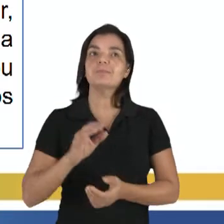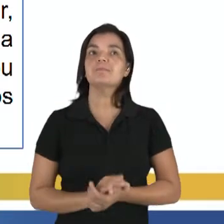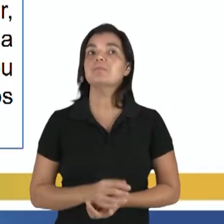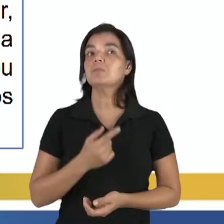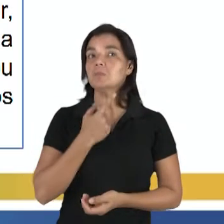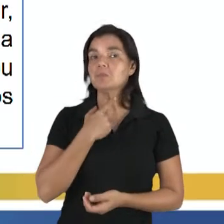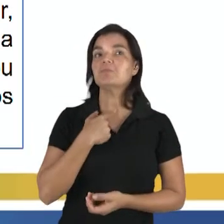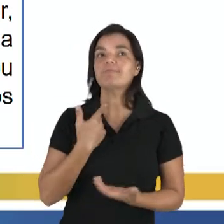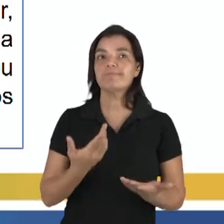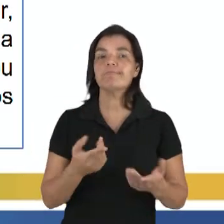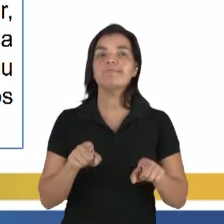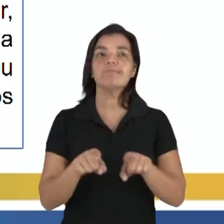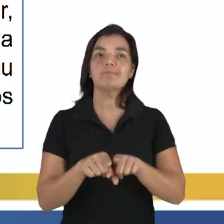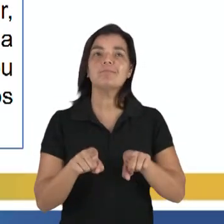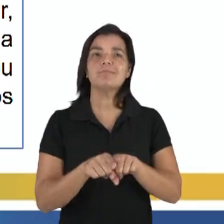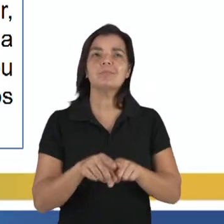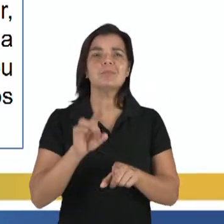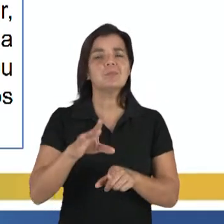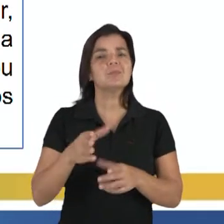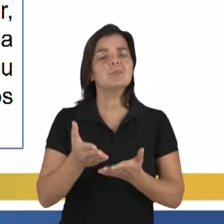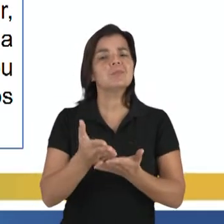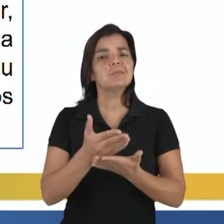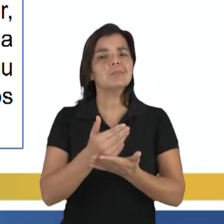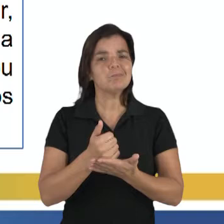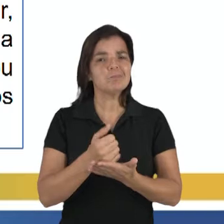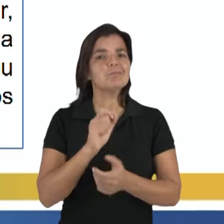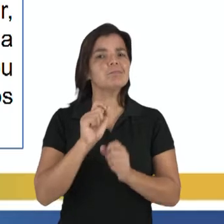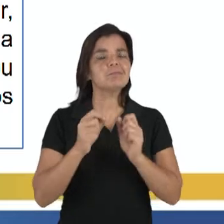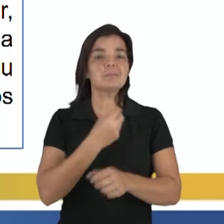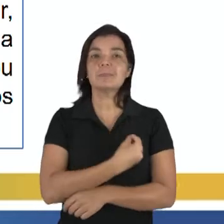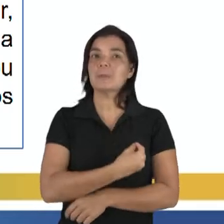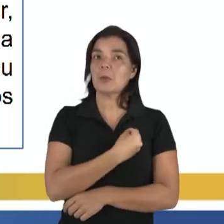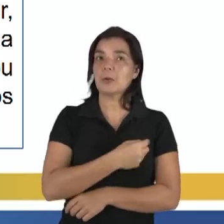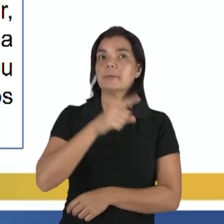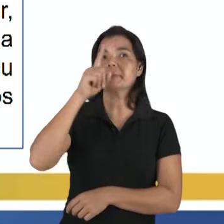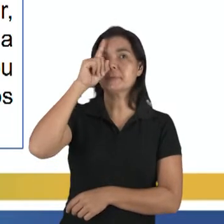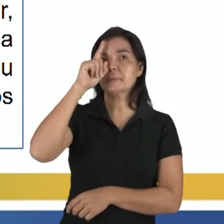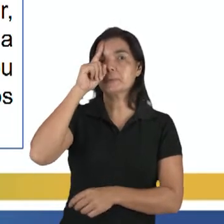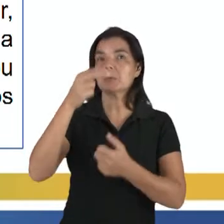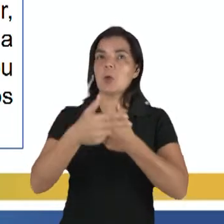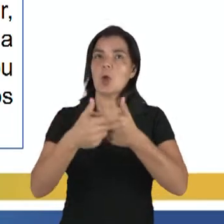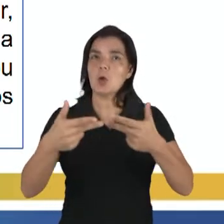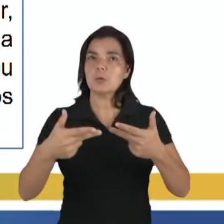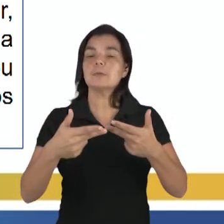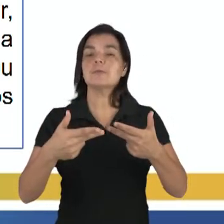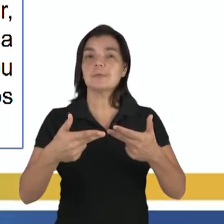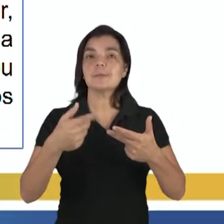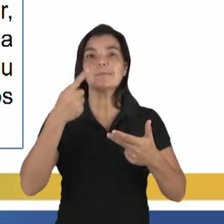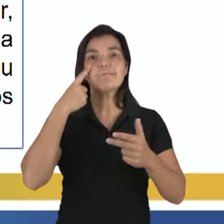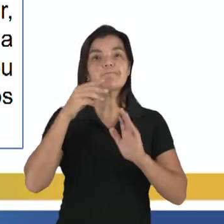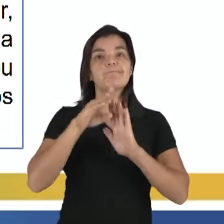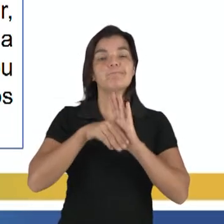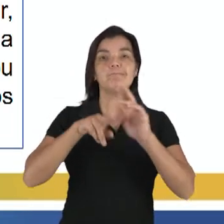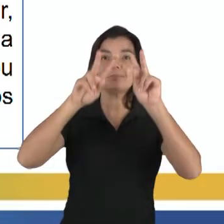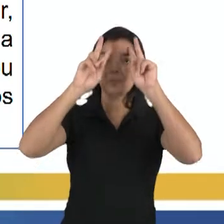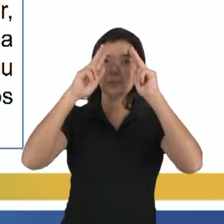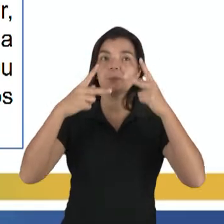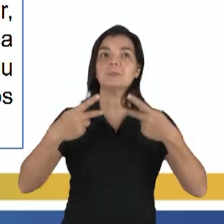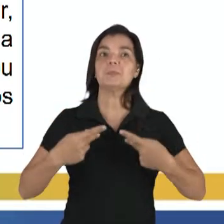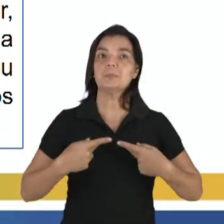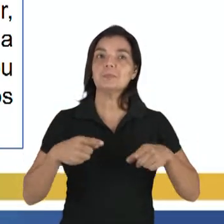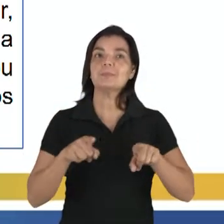um. Eu pretendia apenas recolher da vida diária algo de seu disperso conteúdo